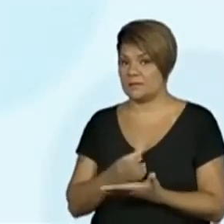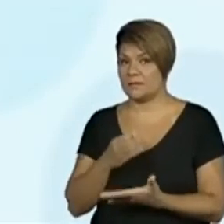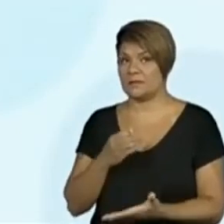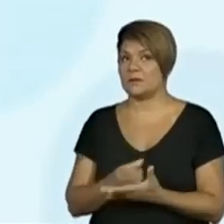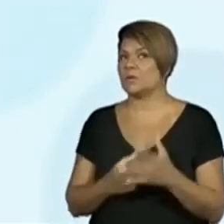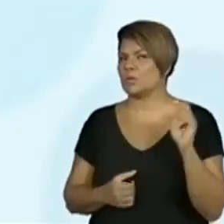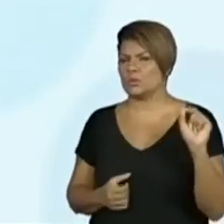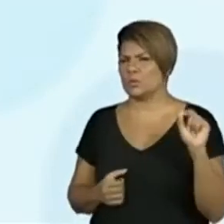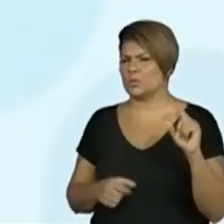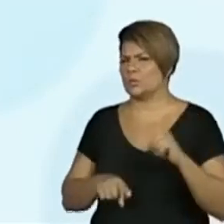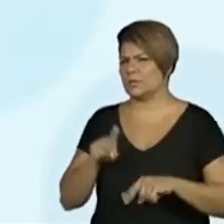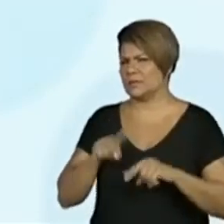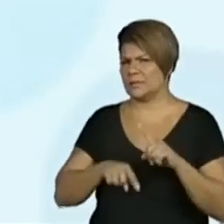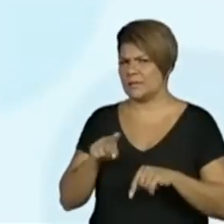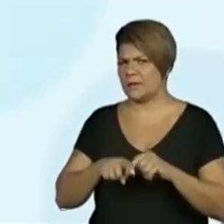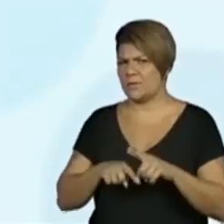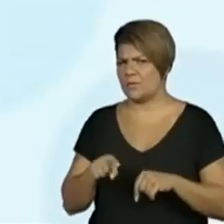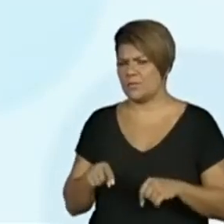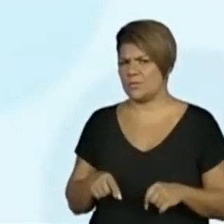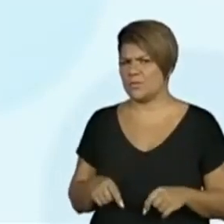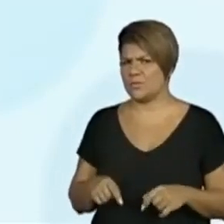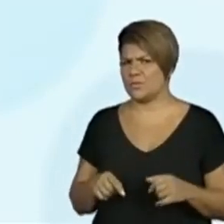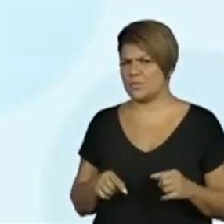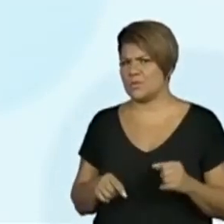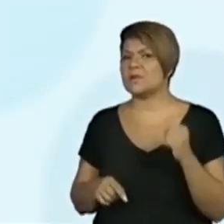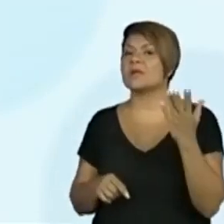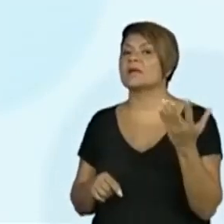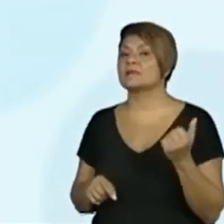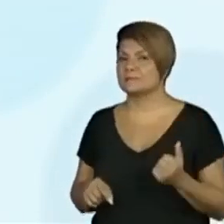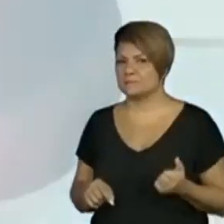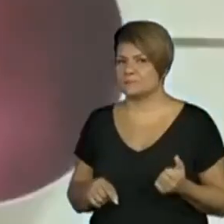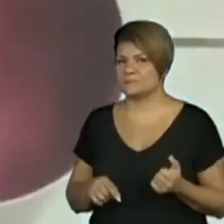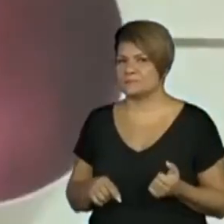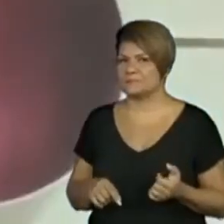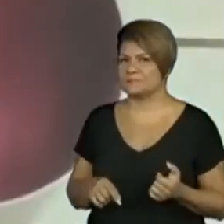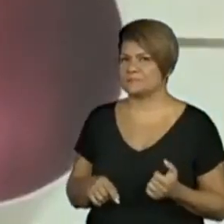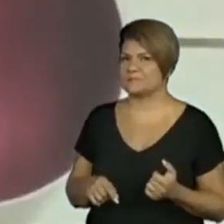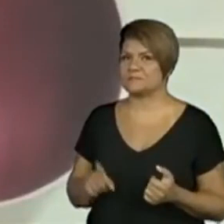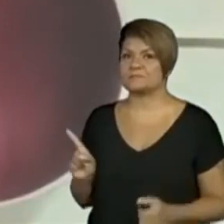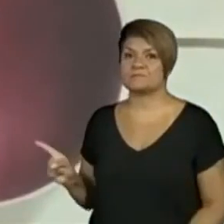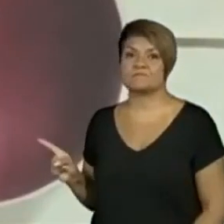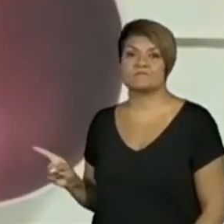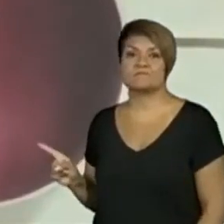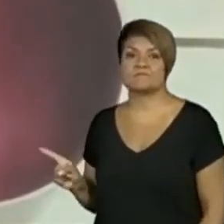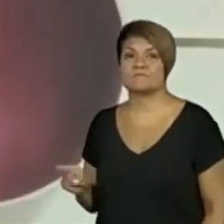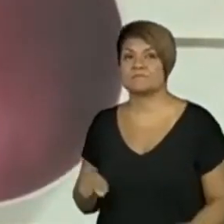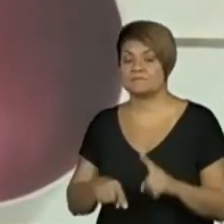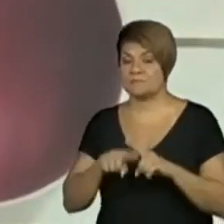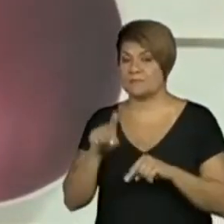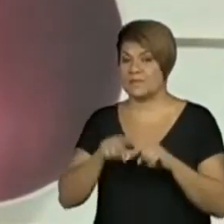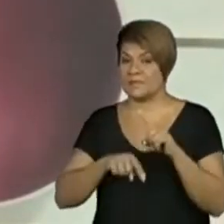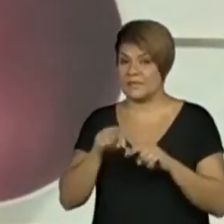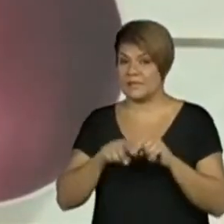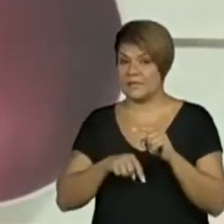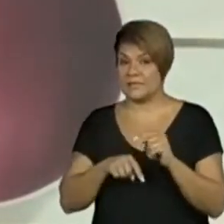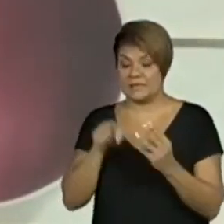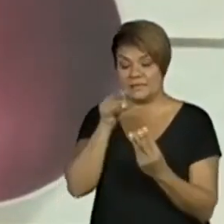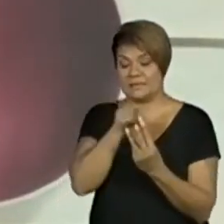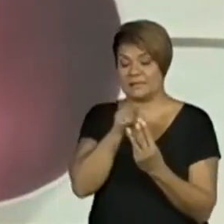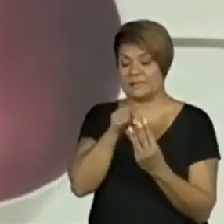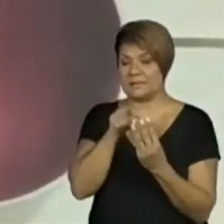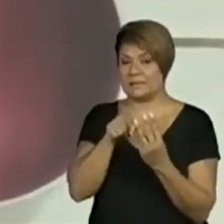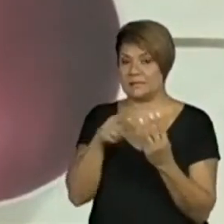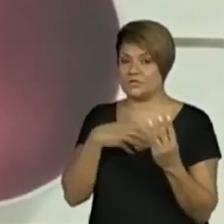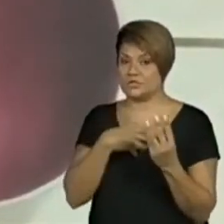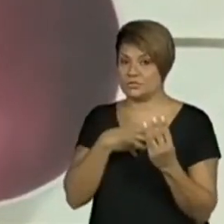são do que Oi e aí turminha E aí Tua irmã temos três tipos de materiais aí já